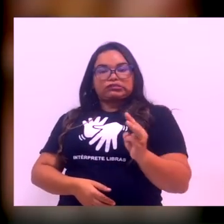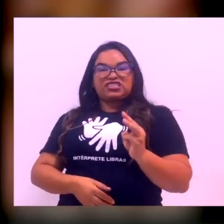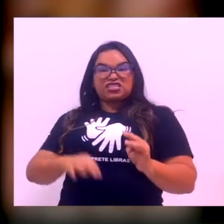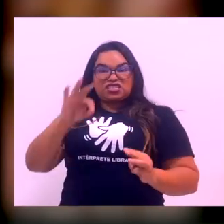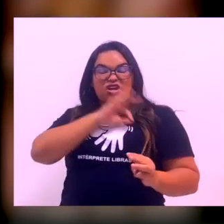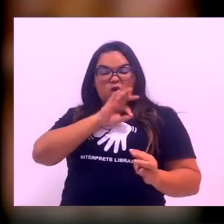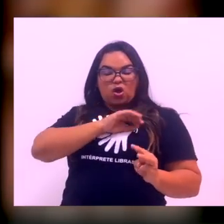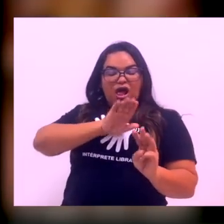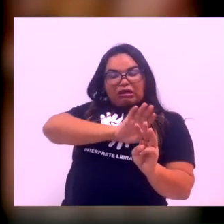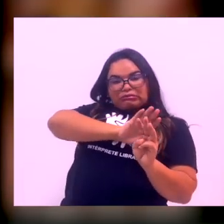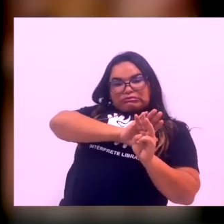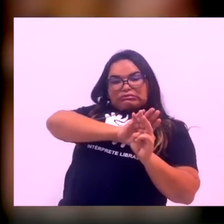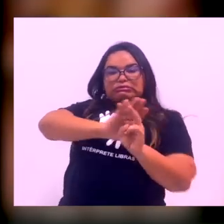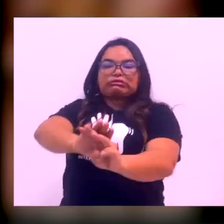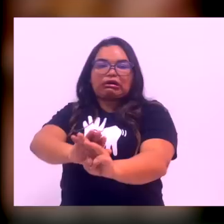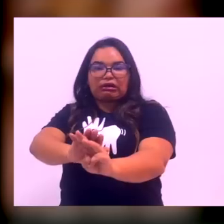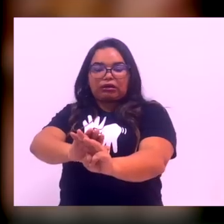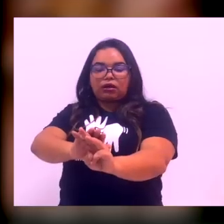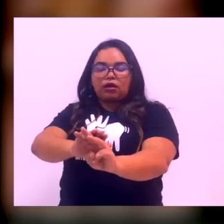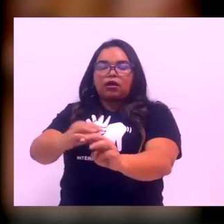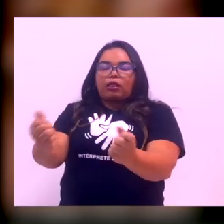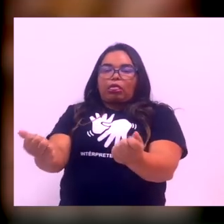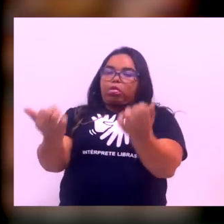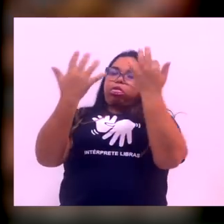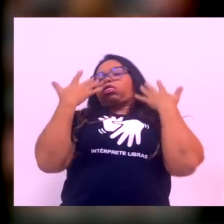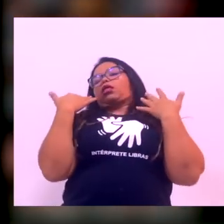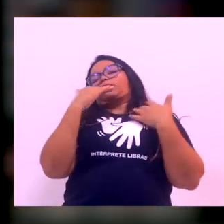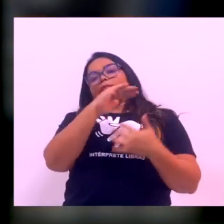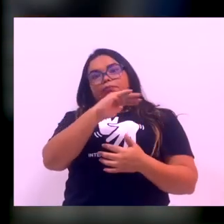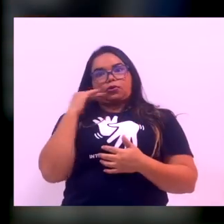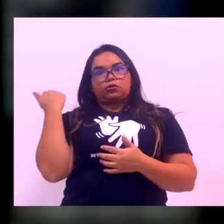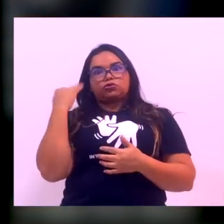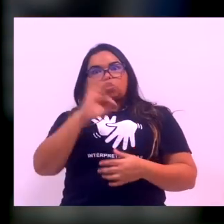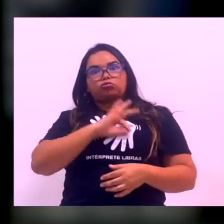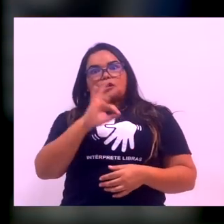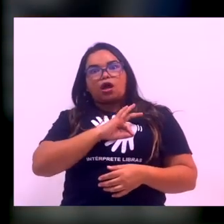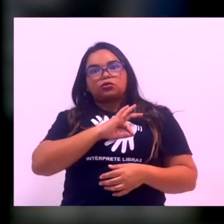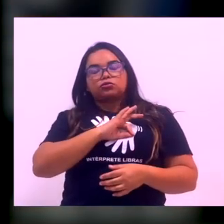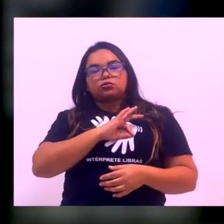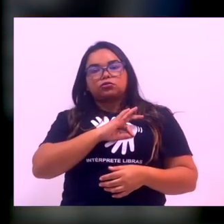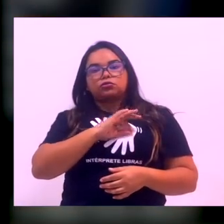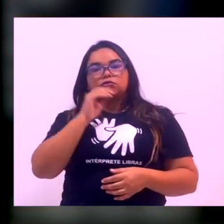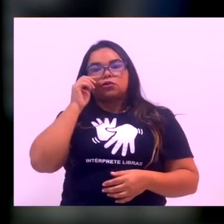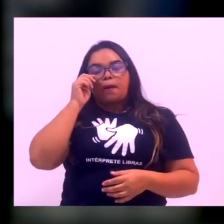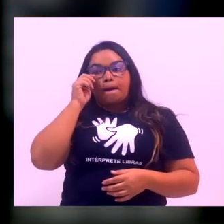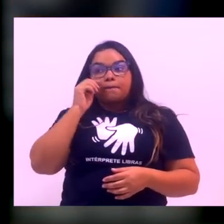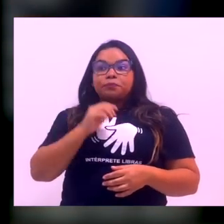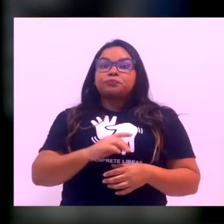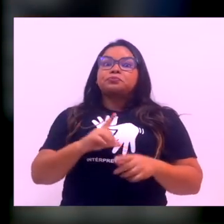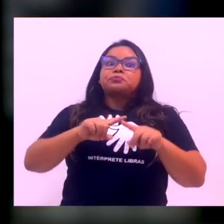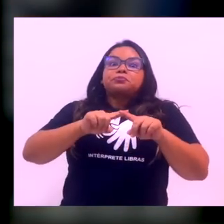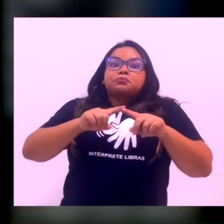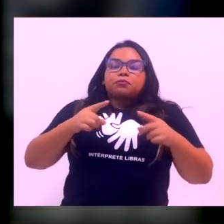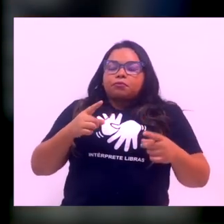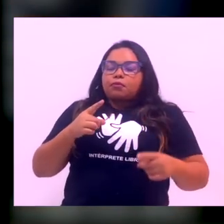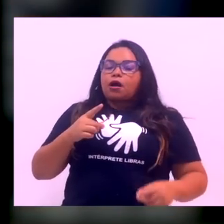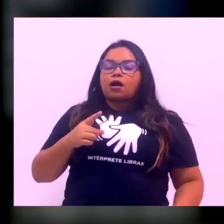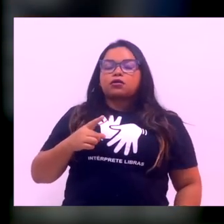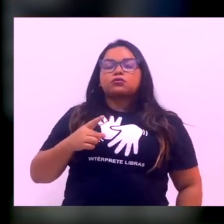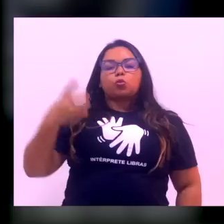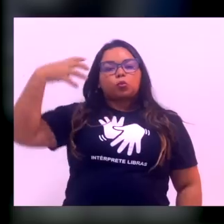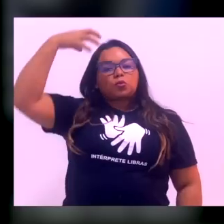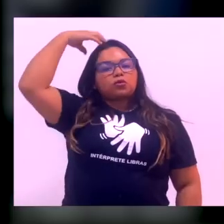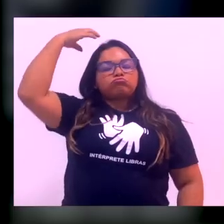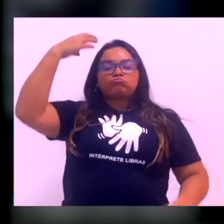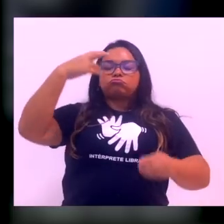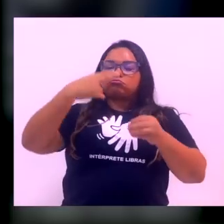As cordas se queimam, e os soldados que os atiraram ali são queimados até a morte. E Daniel